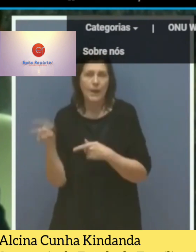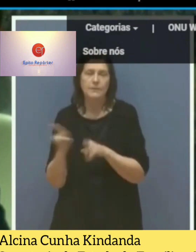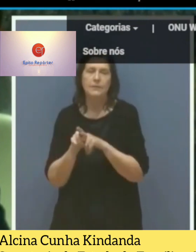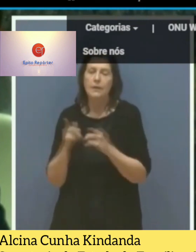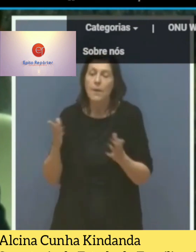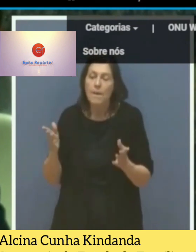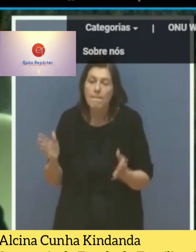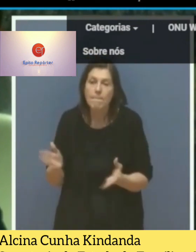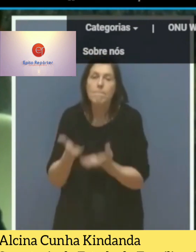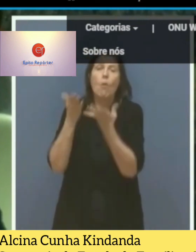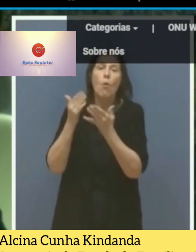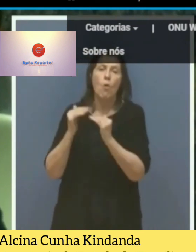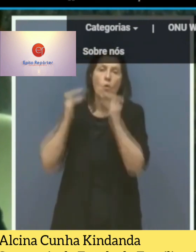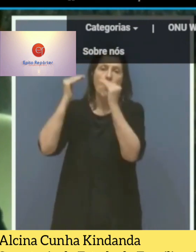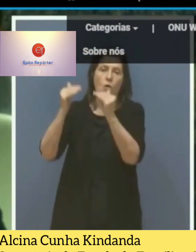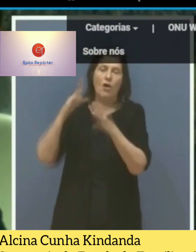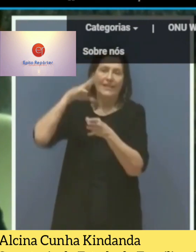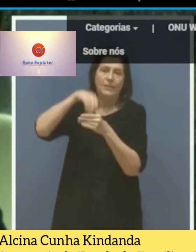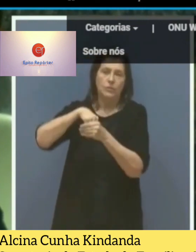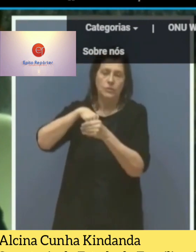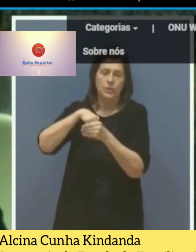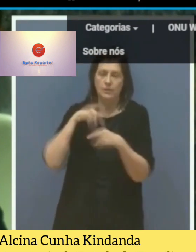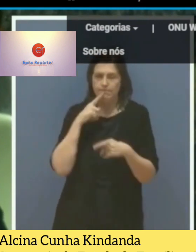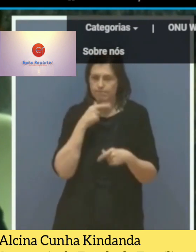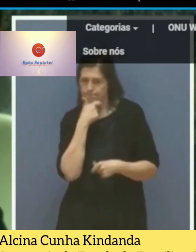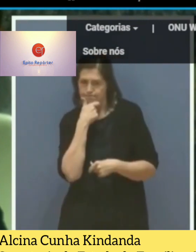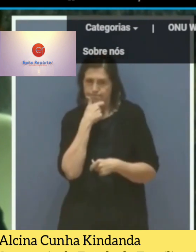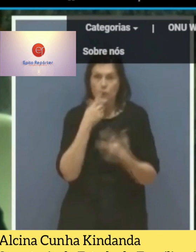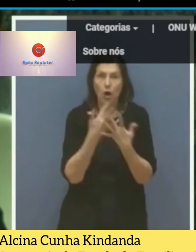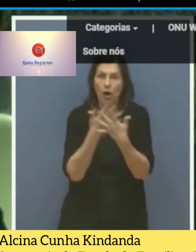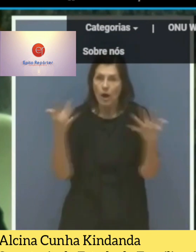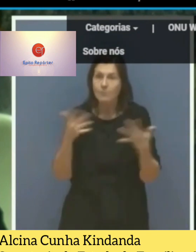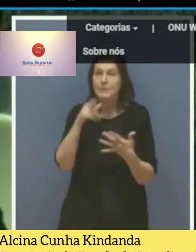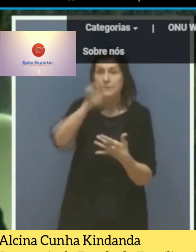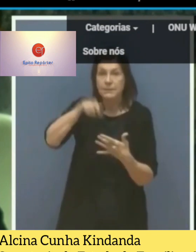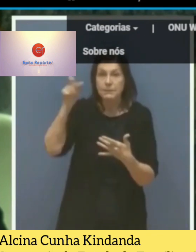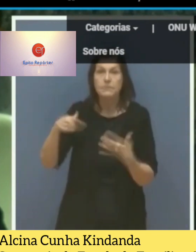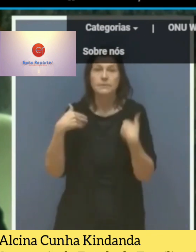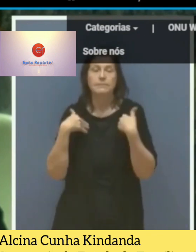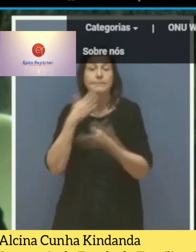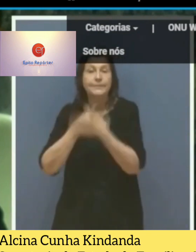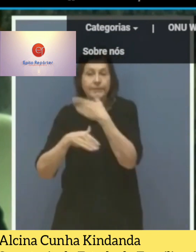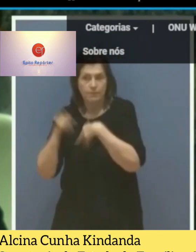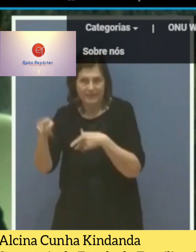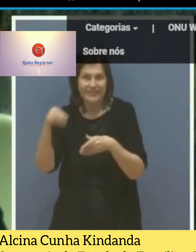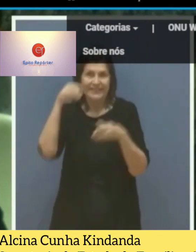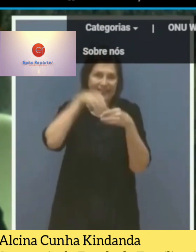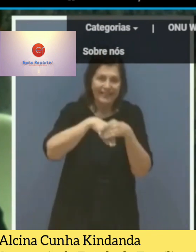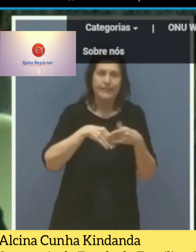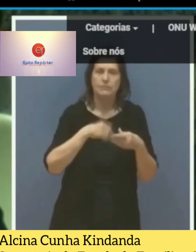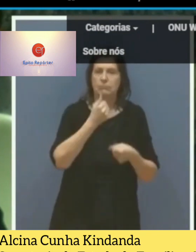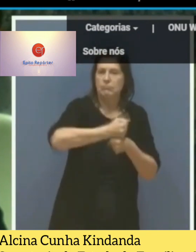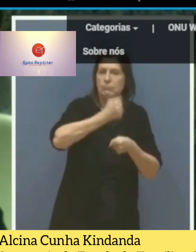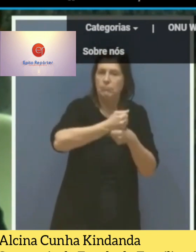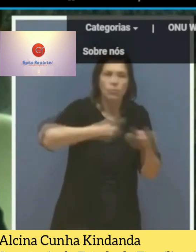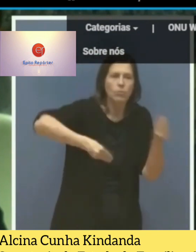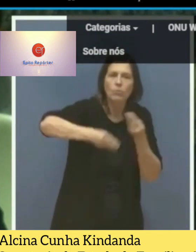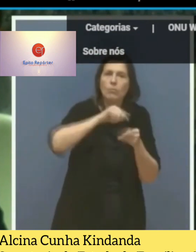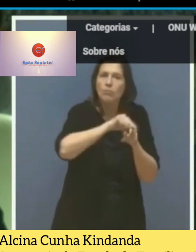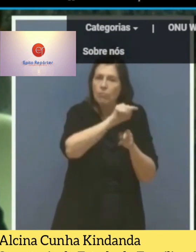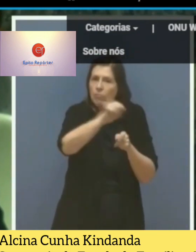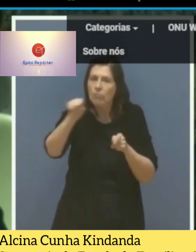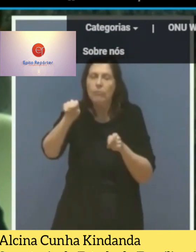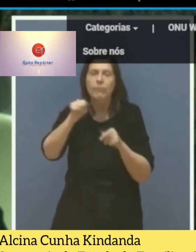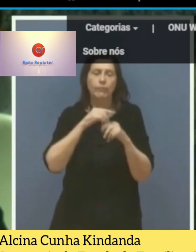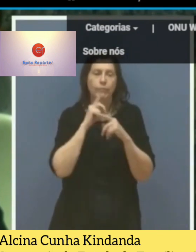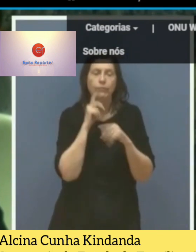visizou a frio o número de pessoas com deficiências e mulheres no mercado de trabalho sendo que 493